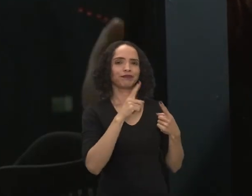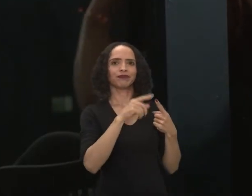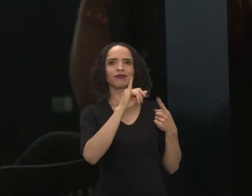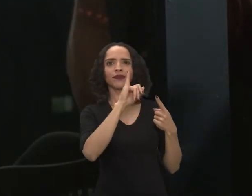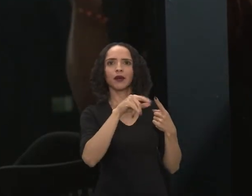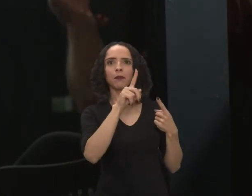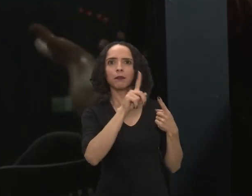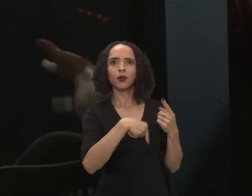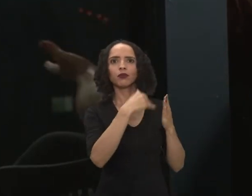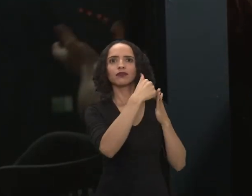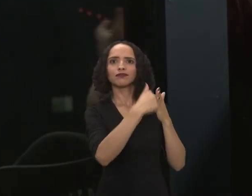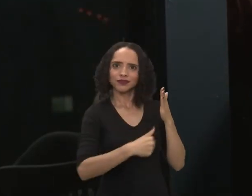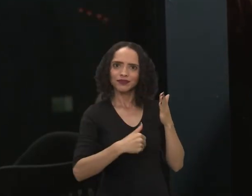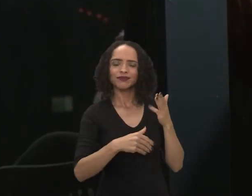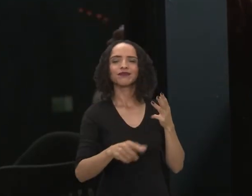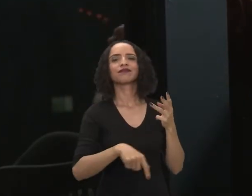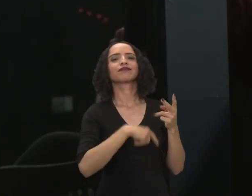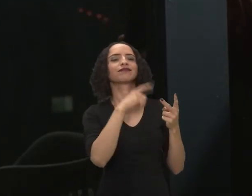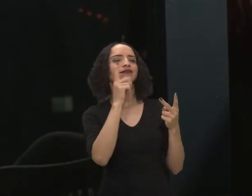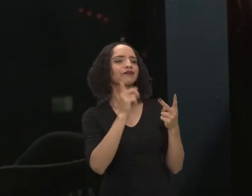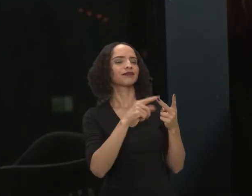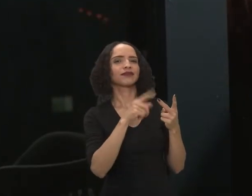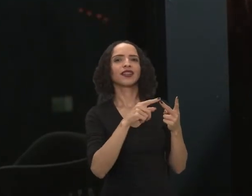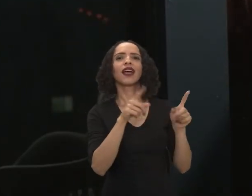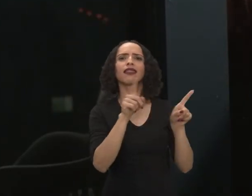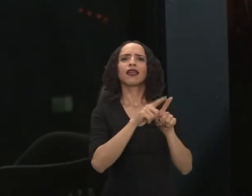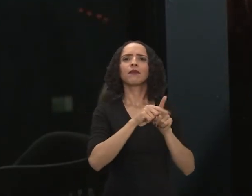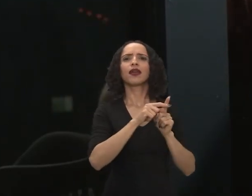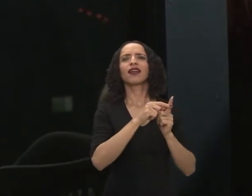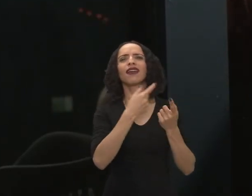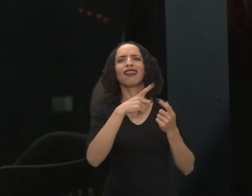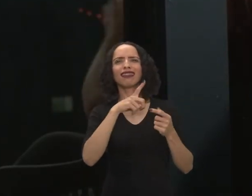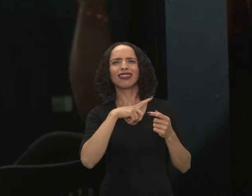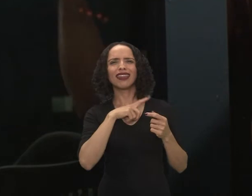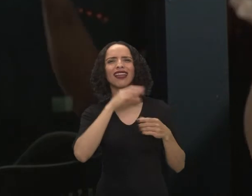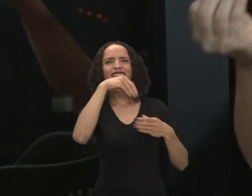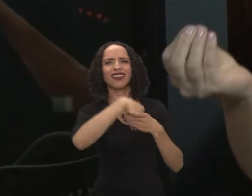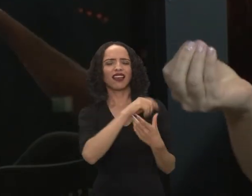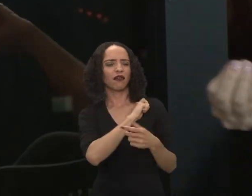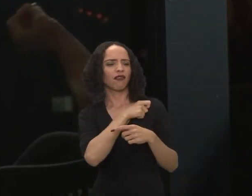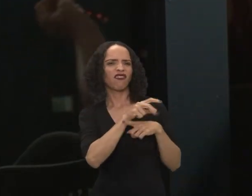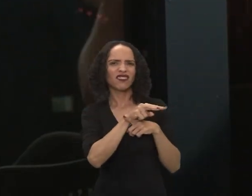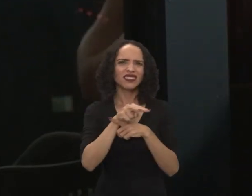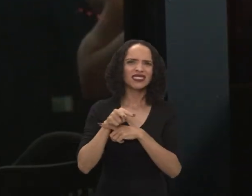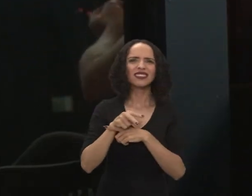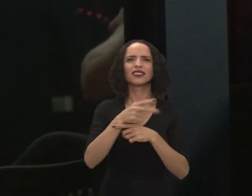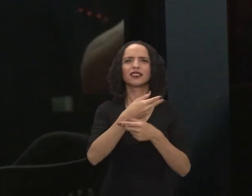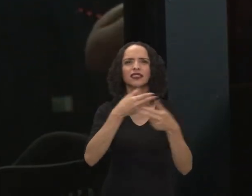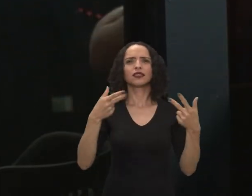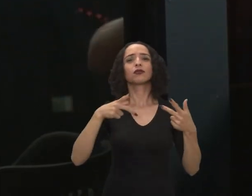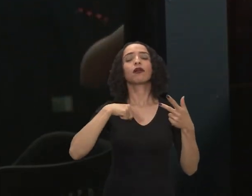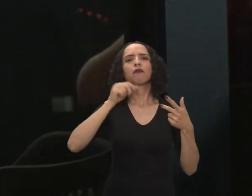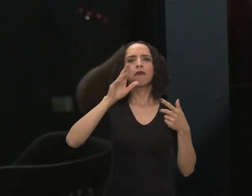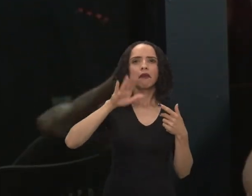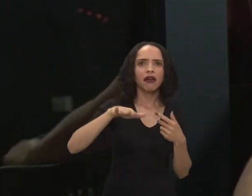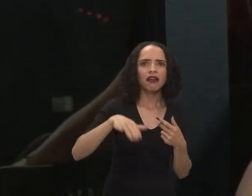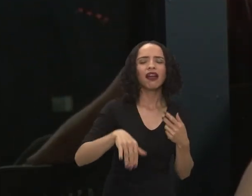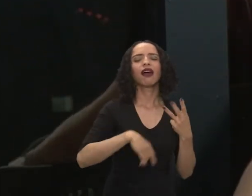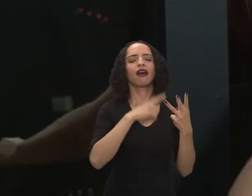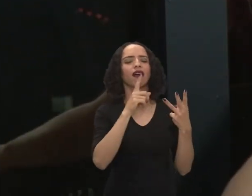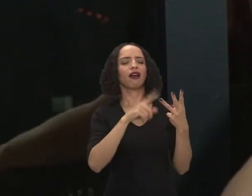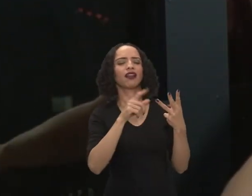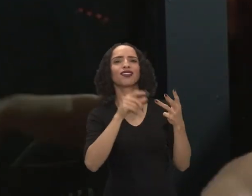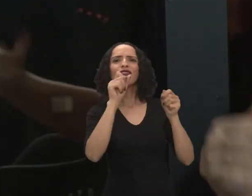né, conceder isenções fiscais para esse tipo de produto, para quem pretende produzir um produto mais